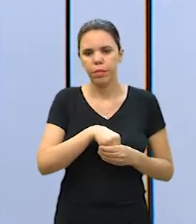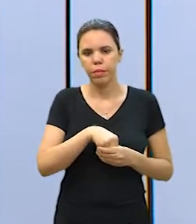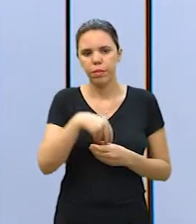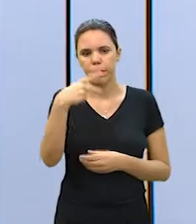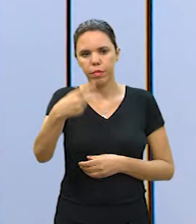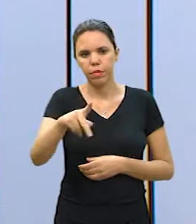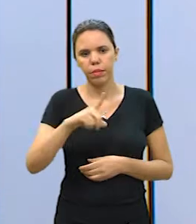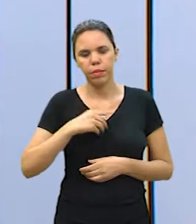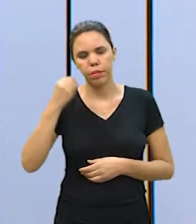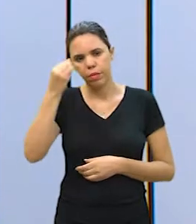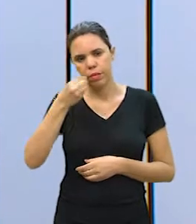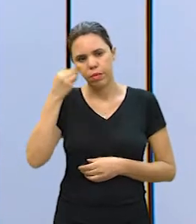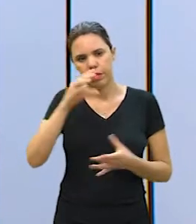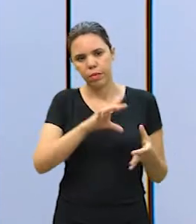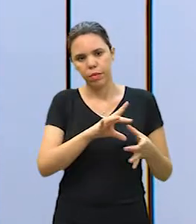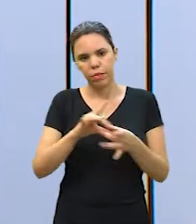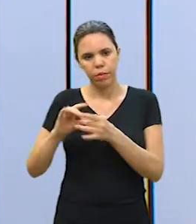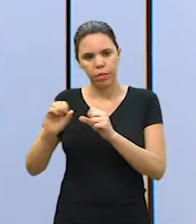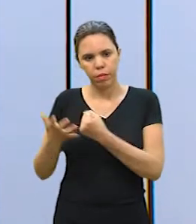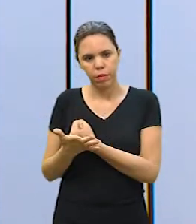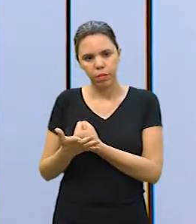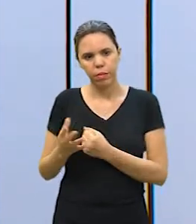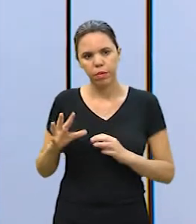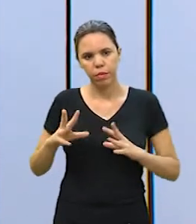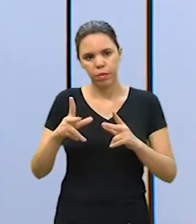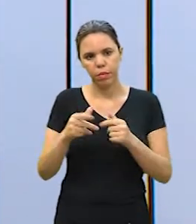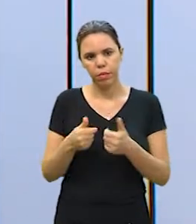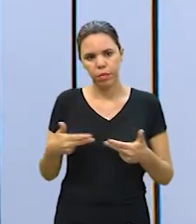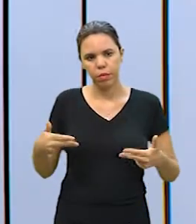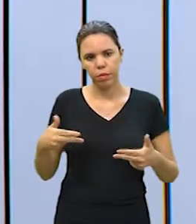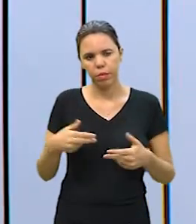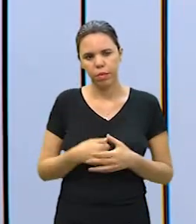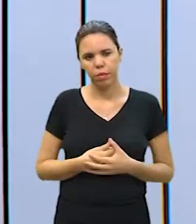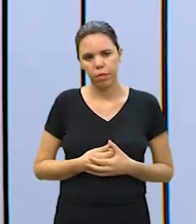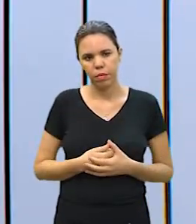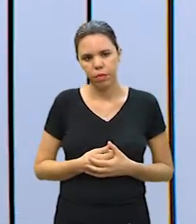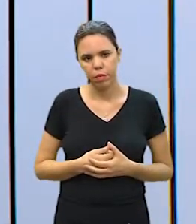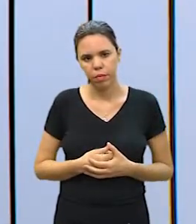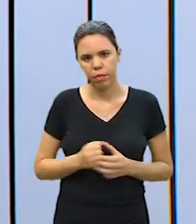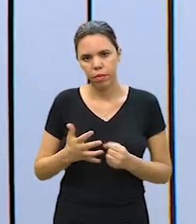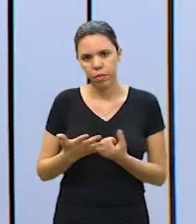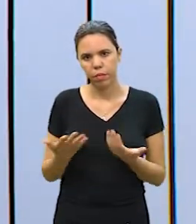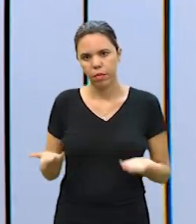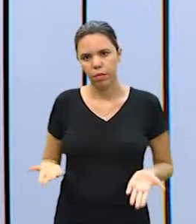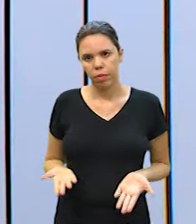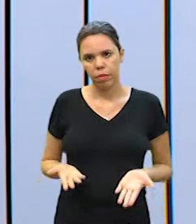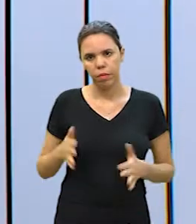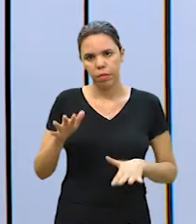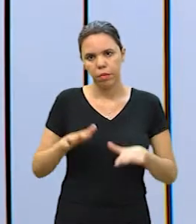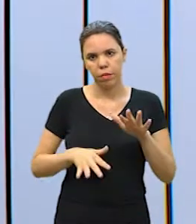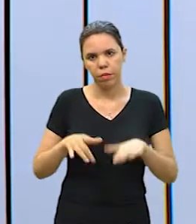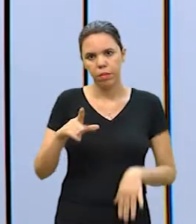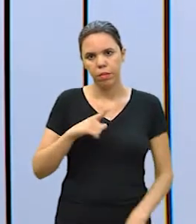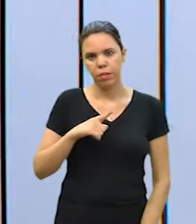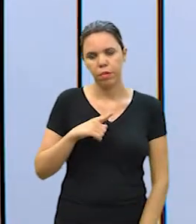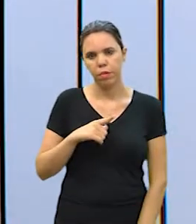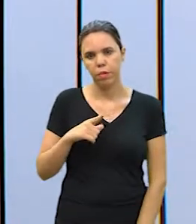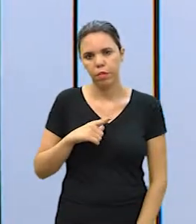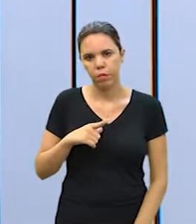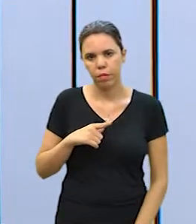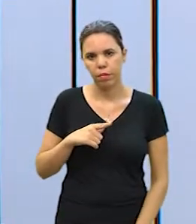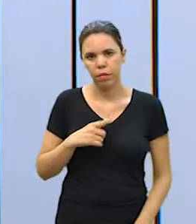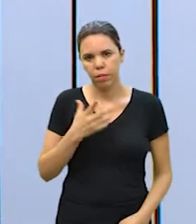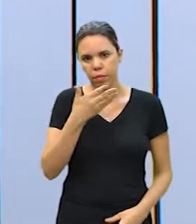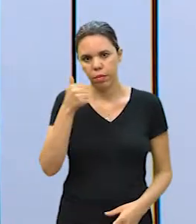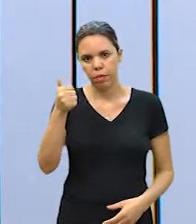sendo que você está vivendo num contexto de pandemia em que tudo gira em torno da Covid. Às vezes, quando você tem uma